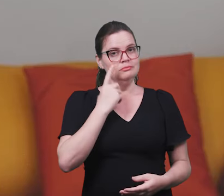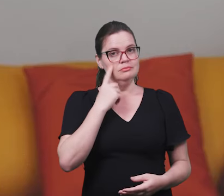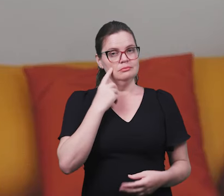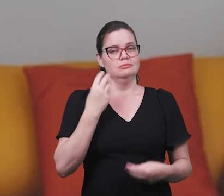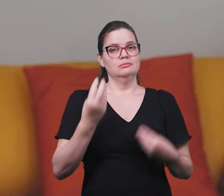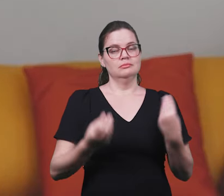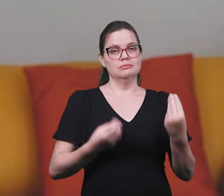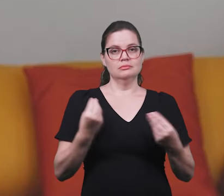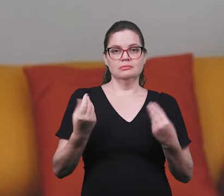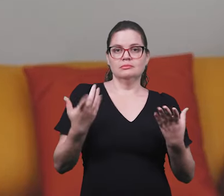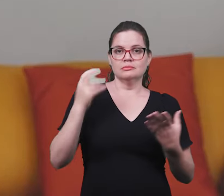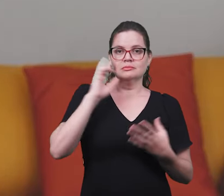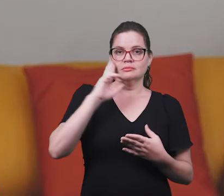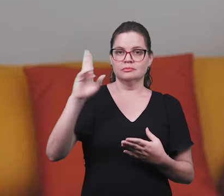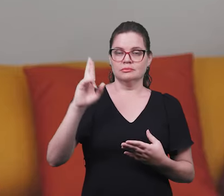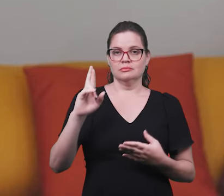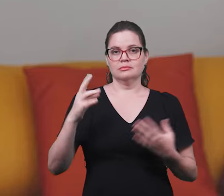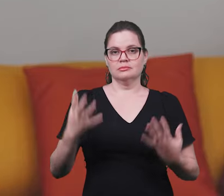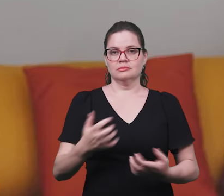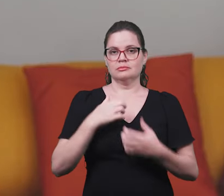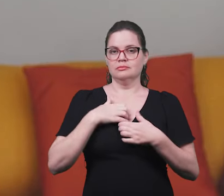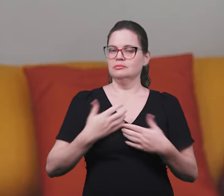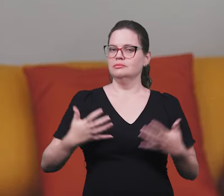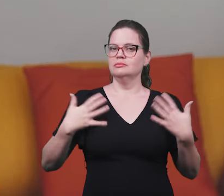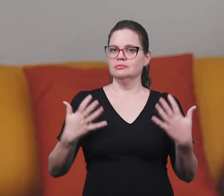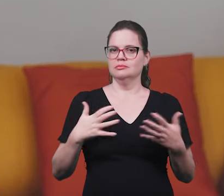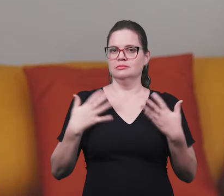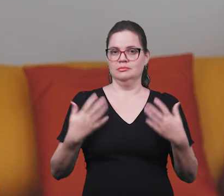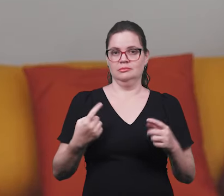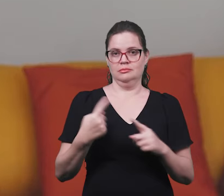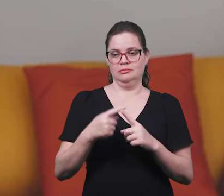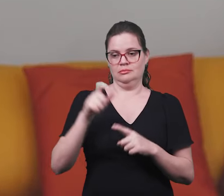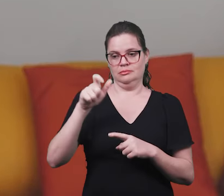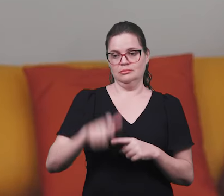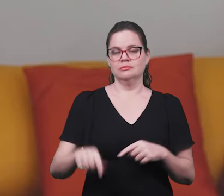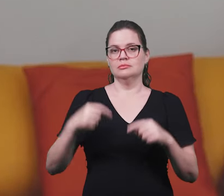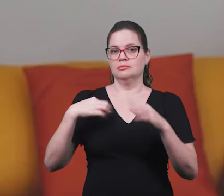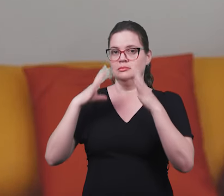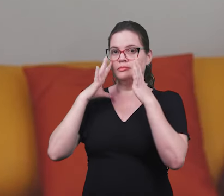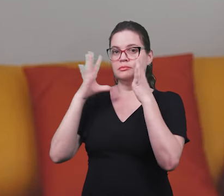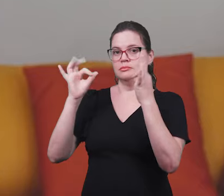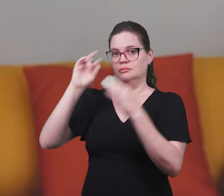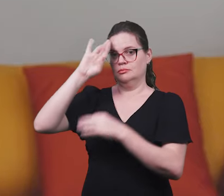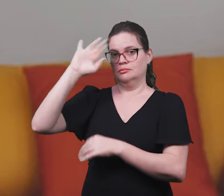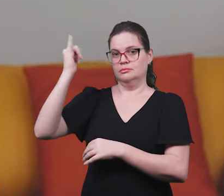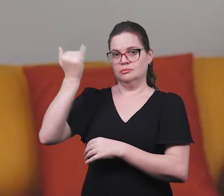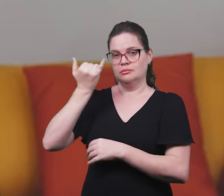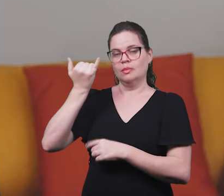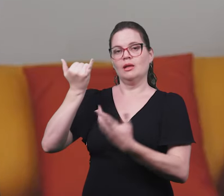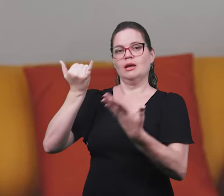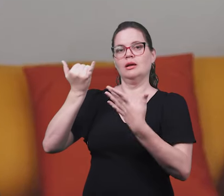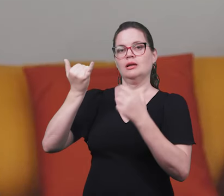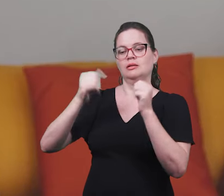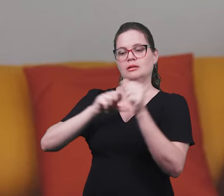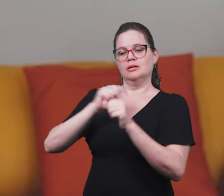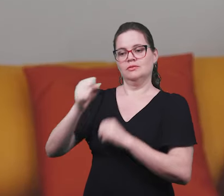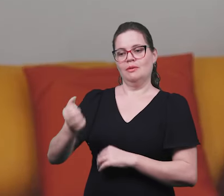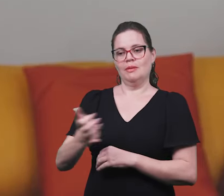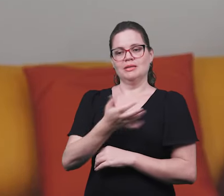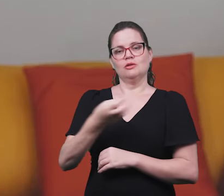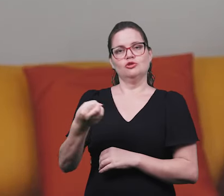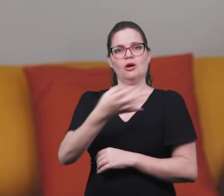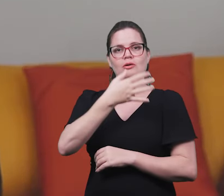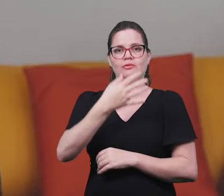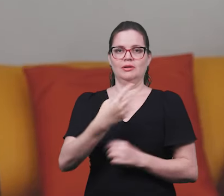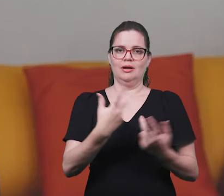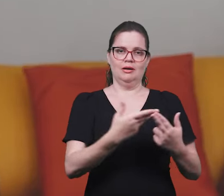os irmãos, né? O Senhor, ele se alegra com aquele que ouve a sua voz e quer também o novo